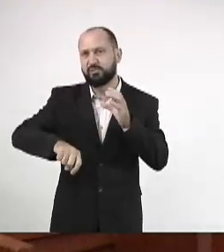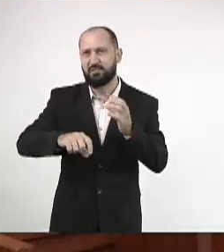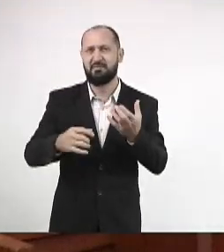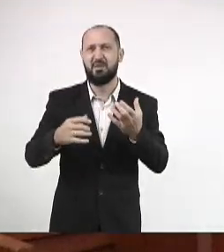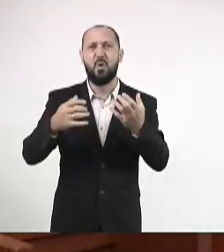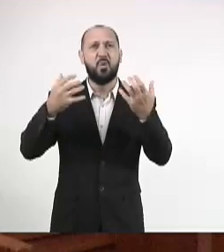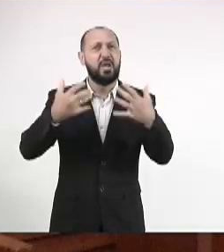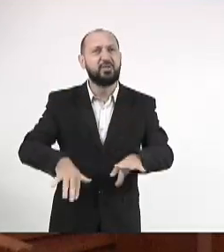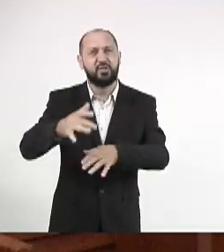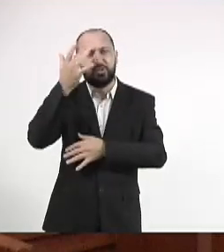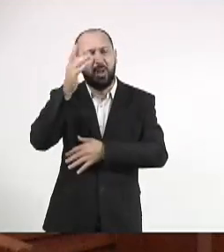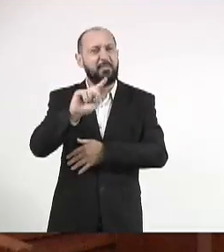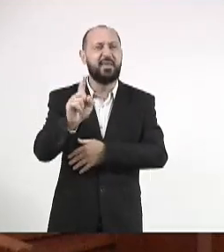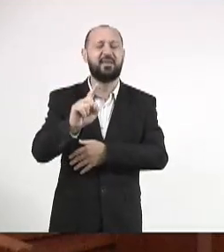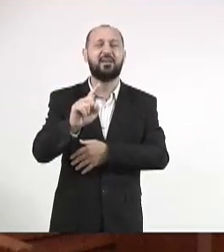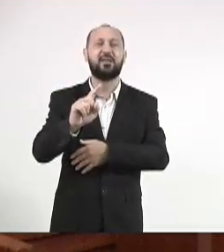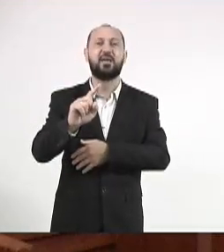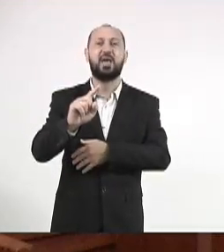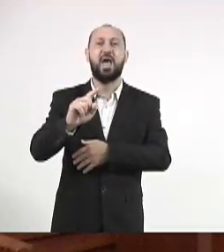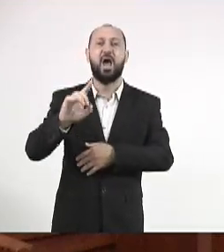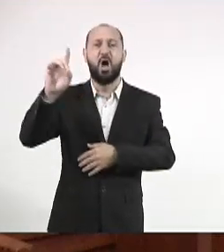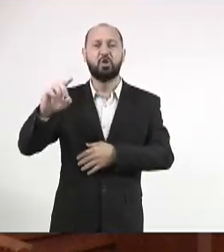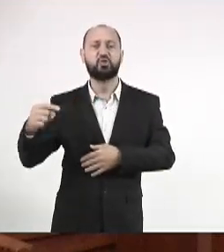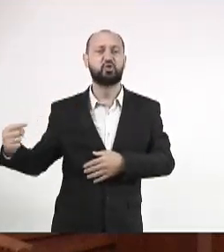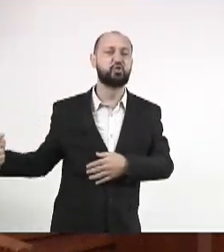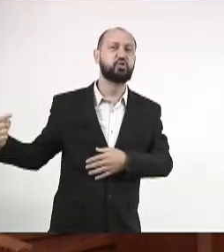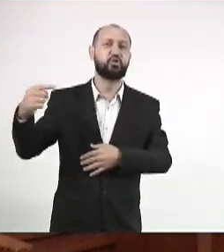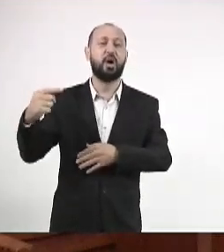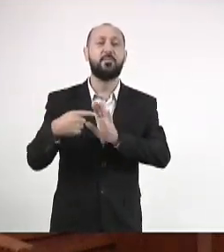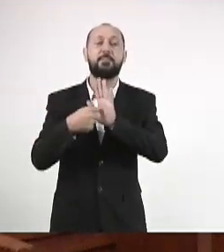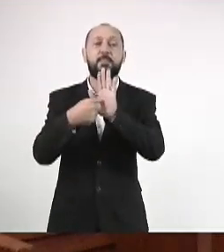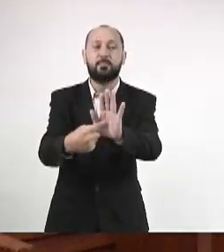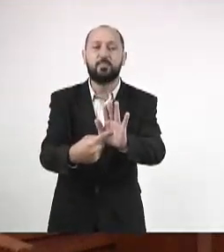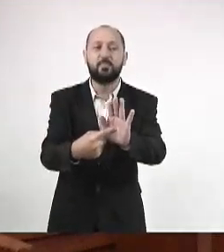não sabíamos é que a extrema-direita iria mostrar